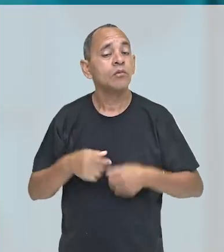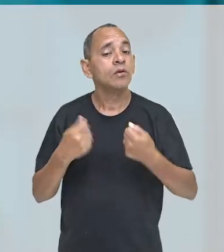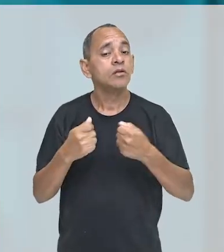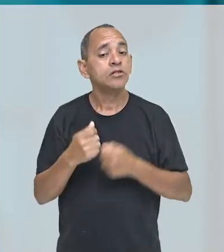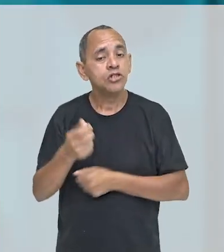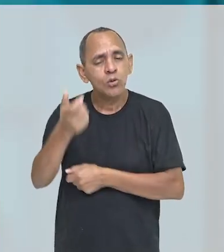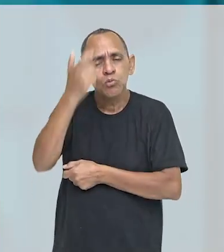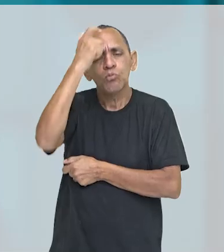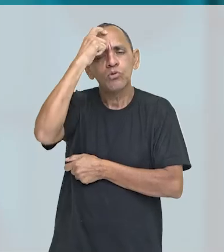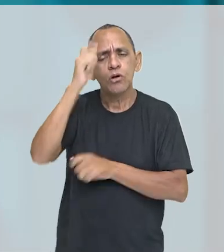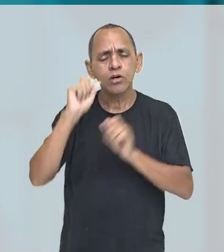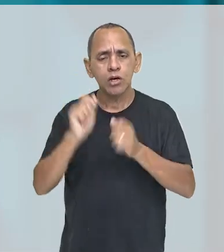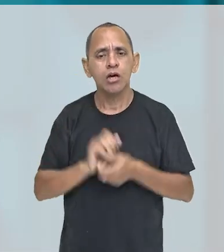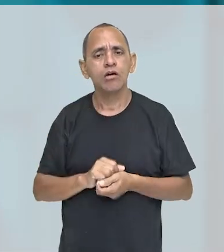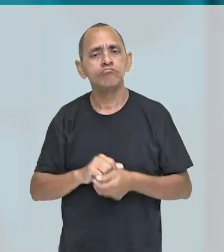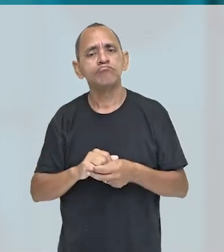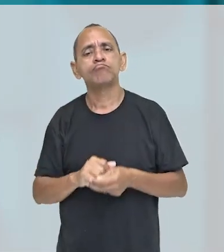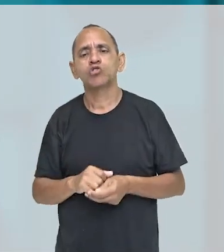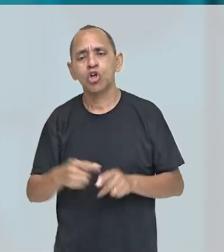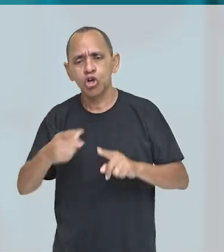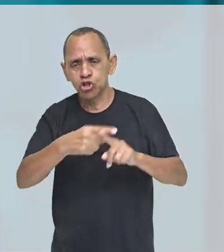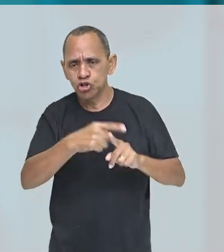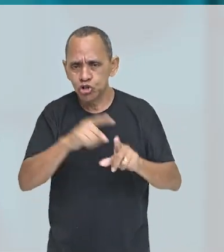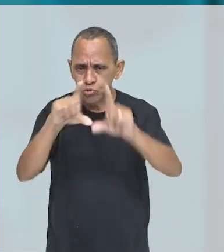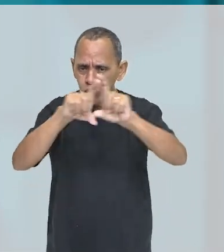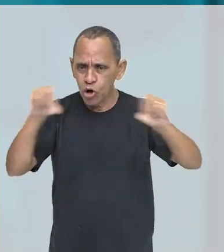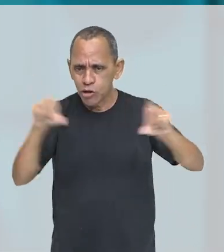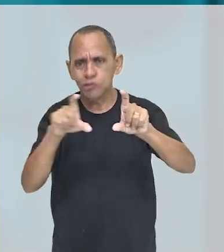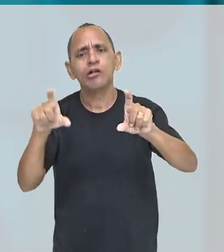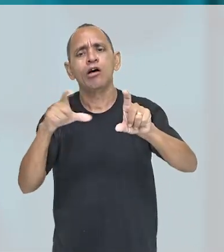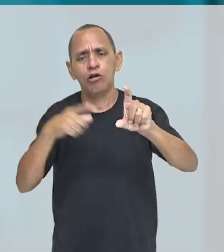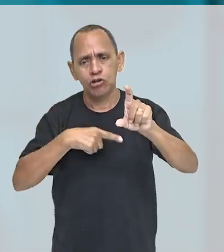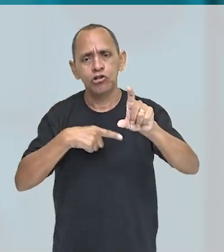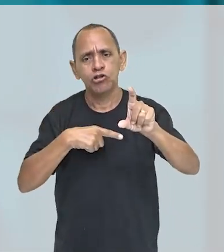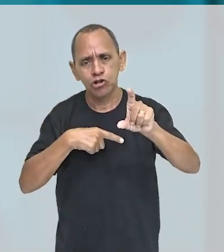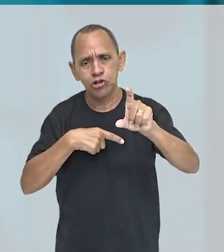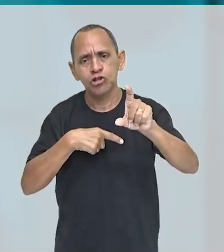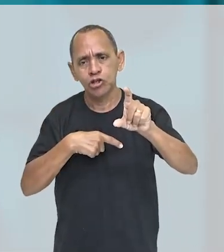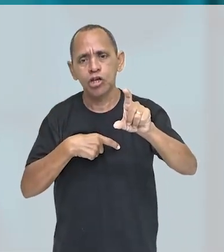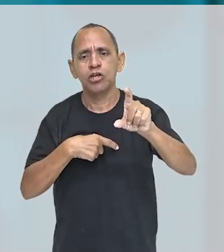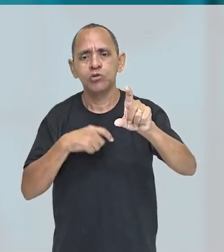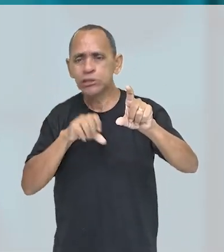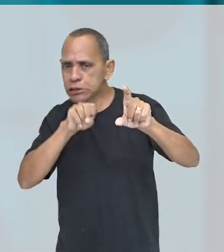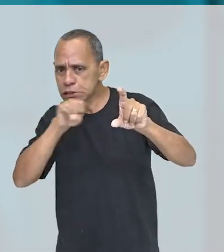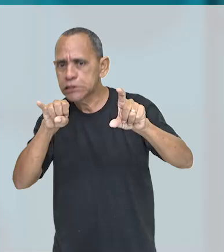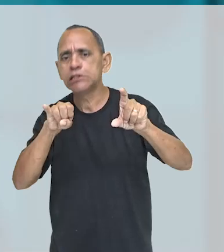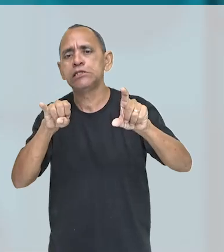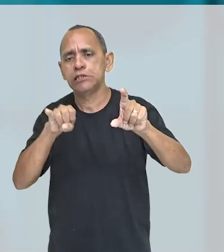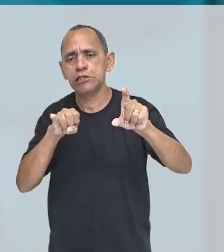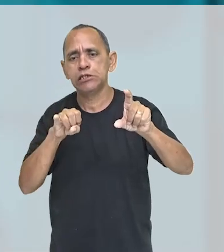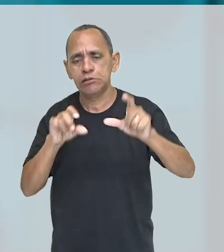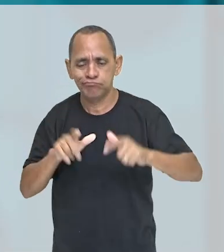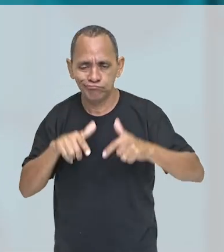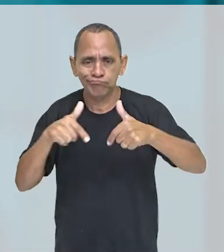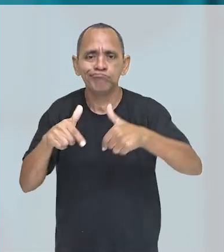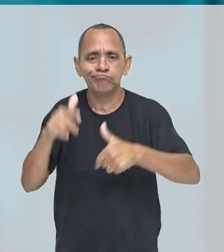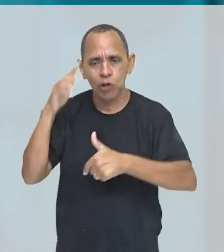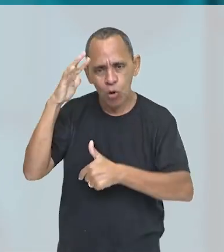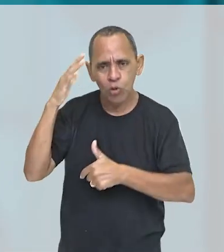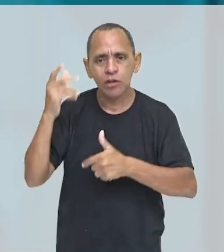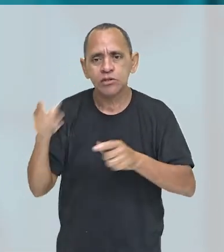1 é aquele tipo de oração em que eu tenho uma condição para que determinada ação aconteça, tá